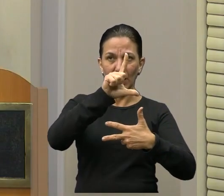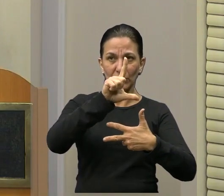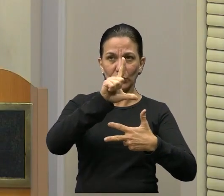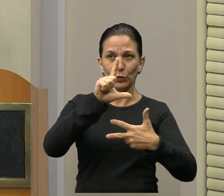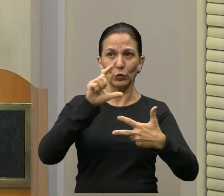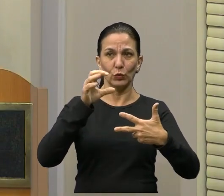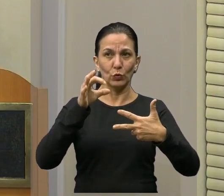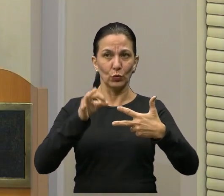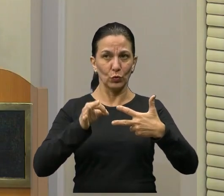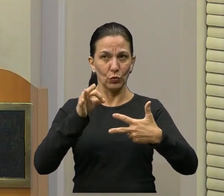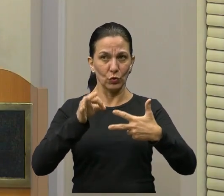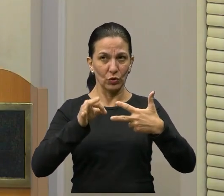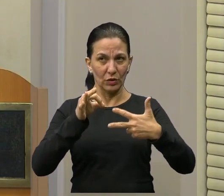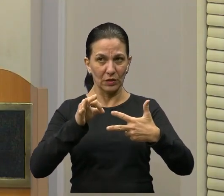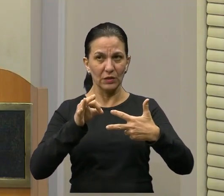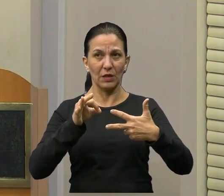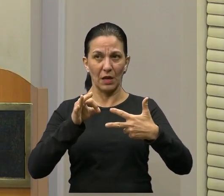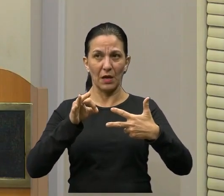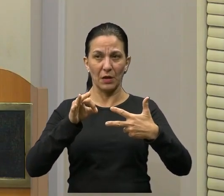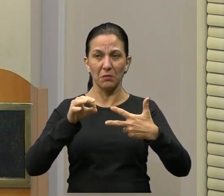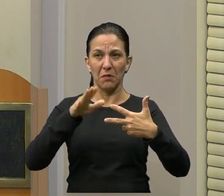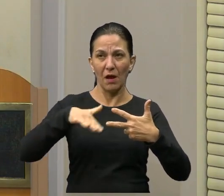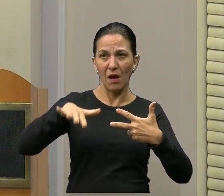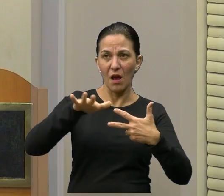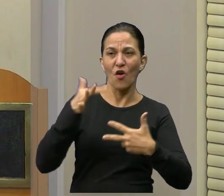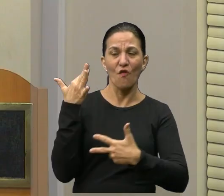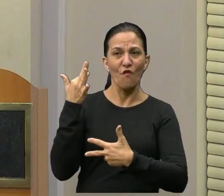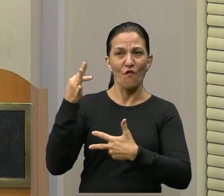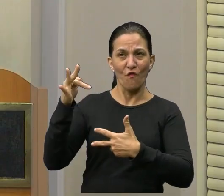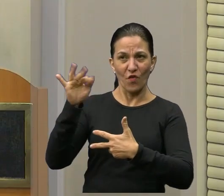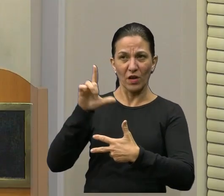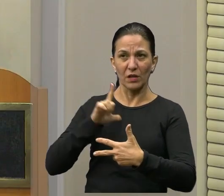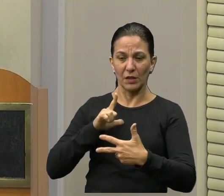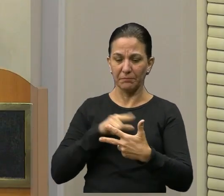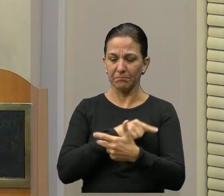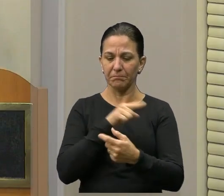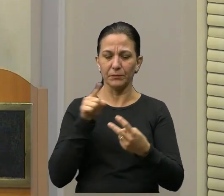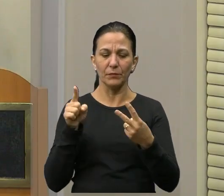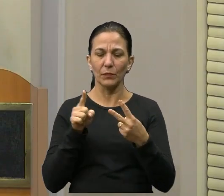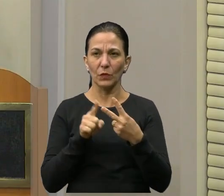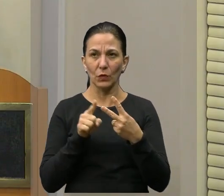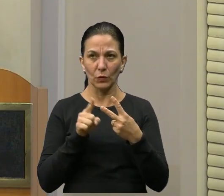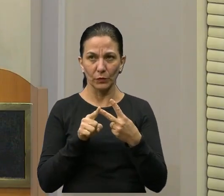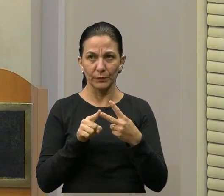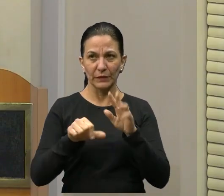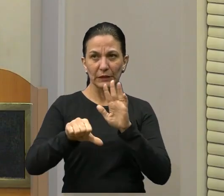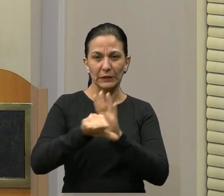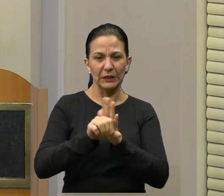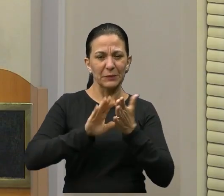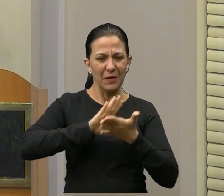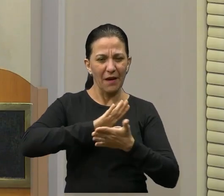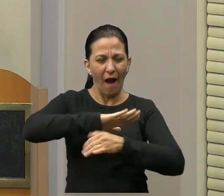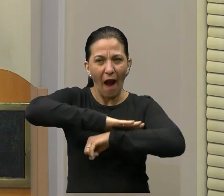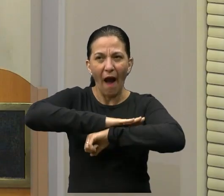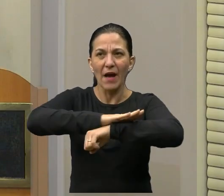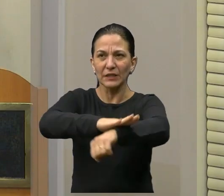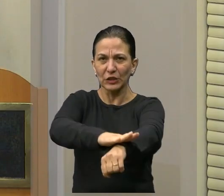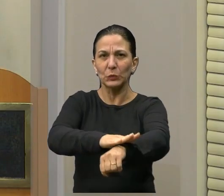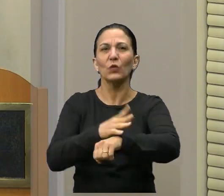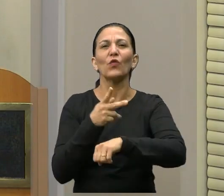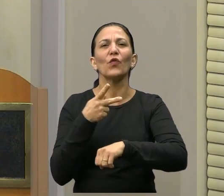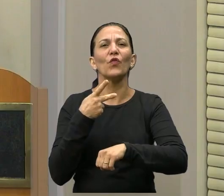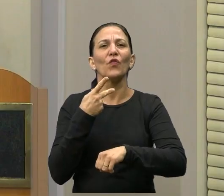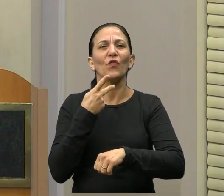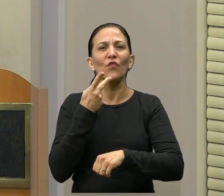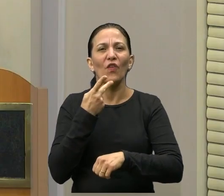Ministério Público e dos poderes constituídos da unidade de federação. 2, possível crime de racismo. Um parlamentar faz